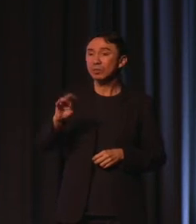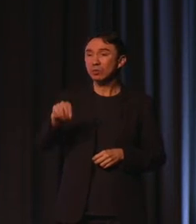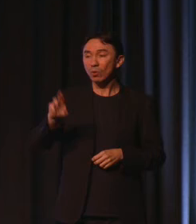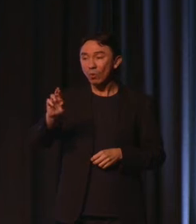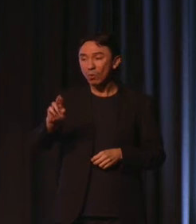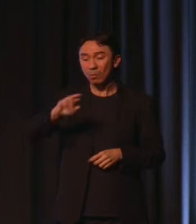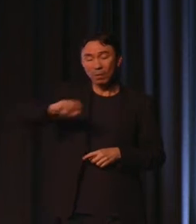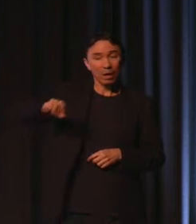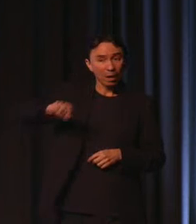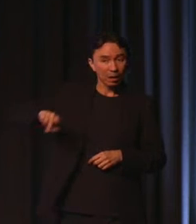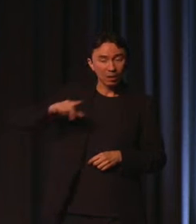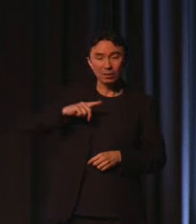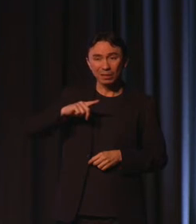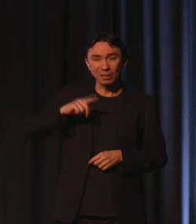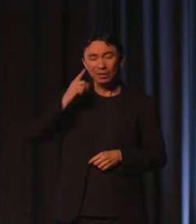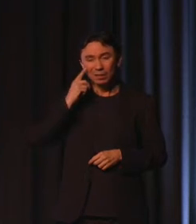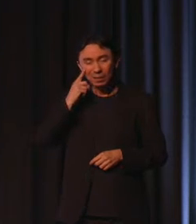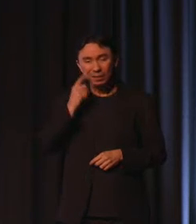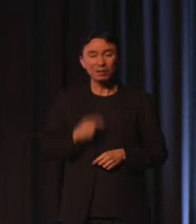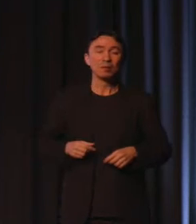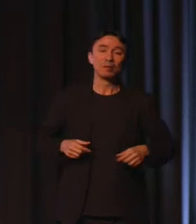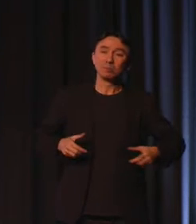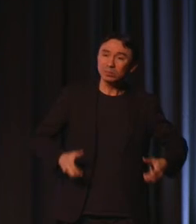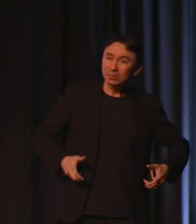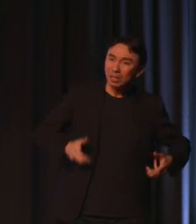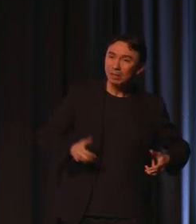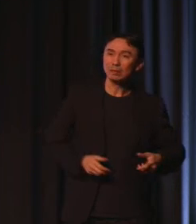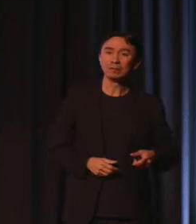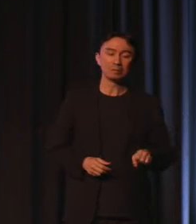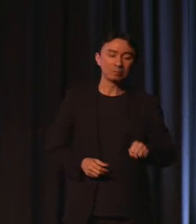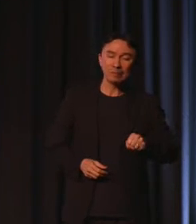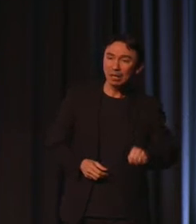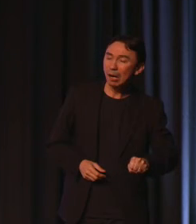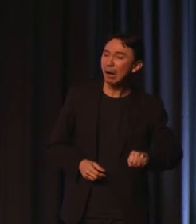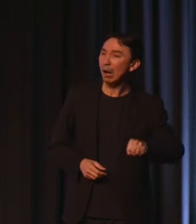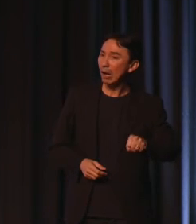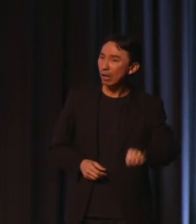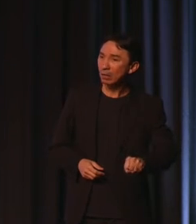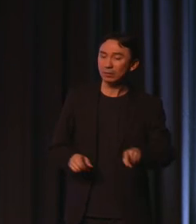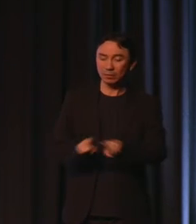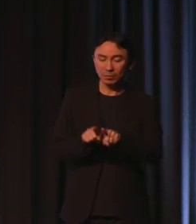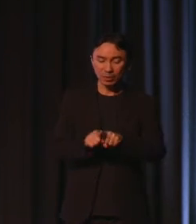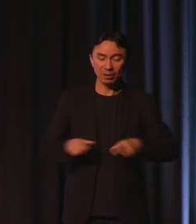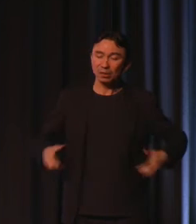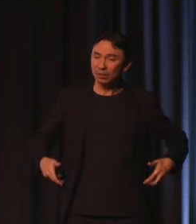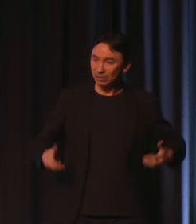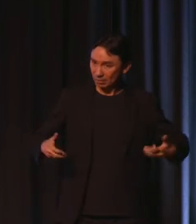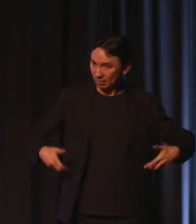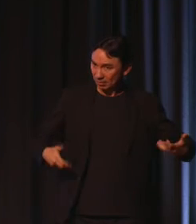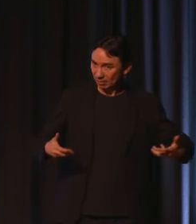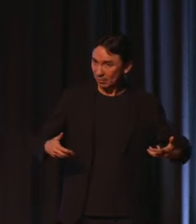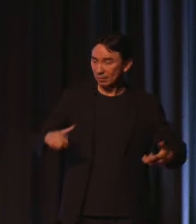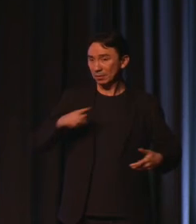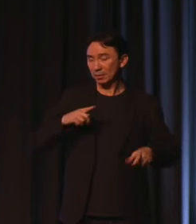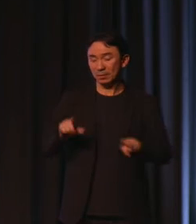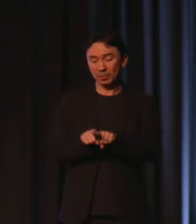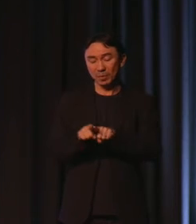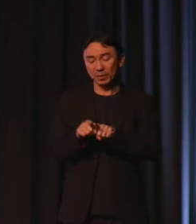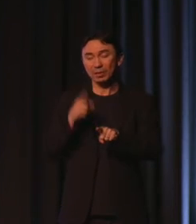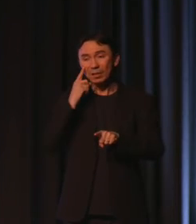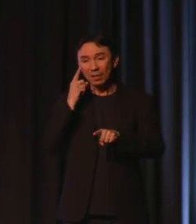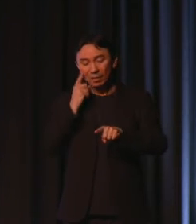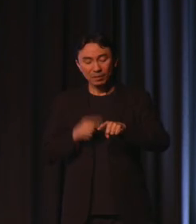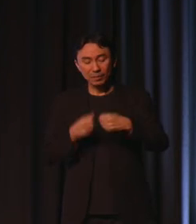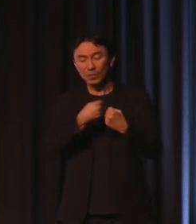aí muletas, bengalas e cadeiras, e pro inibidor aparece também as joelheiras e as tipóias. Tá? A gente foi